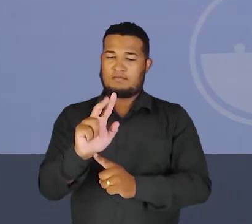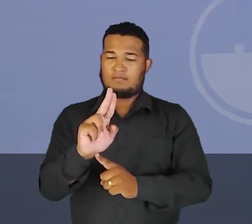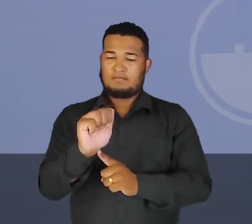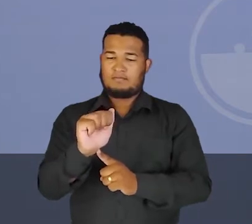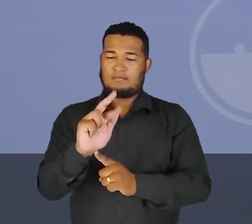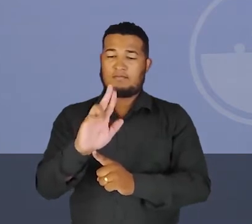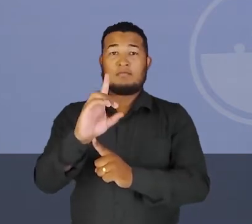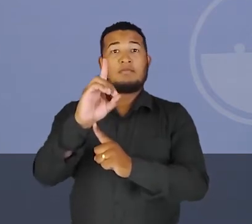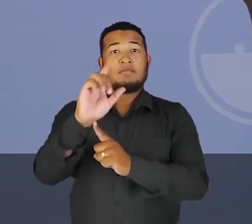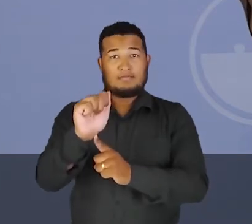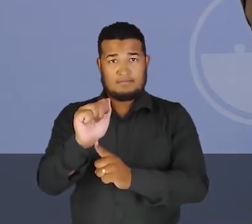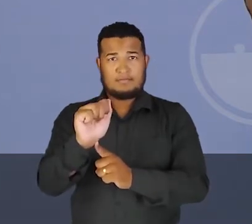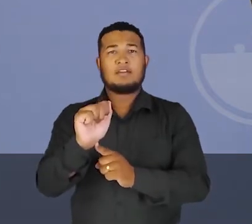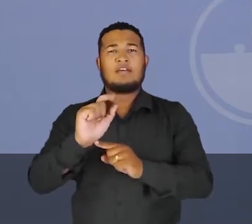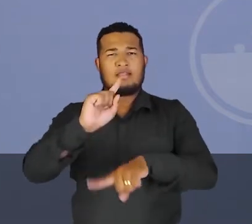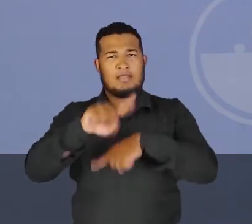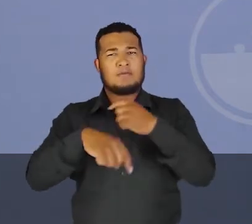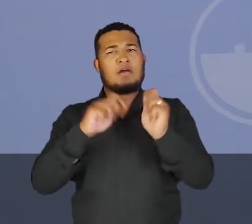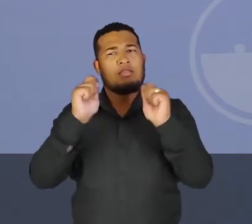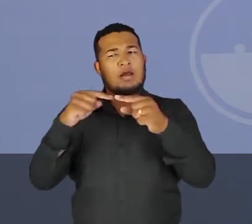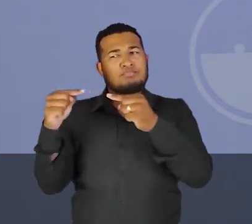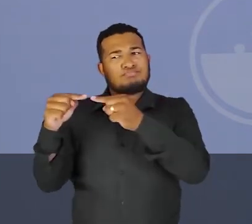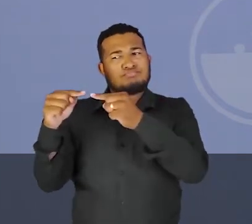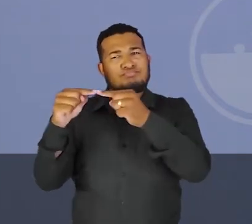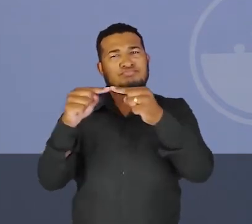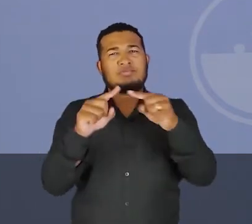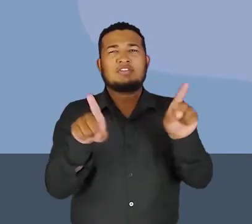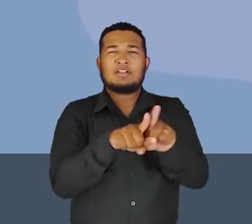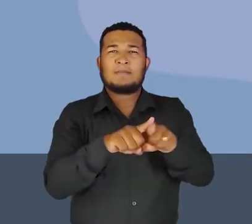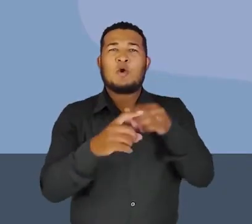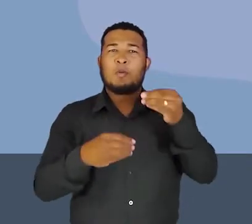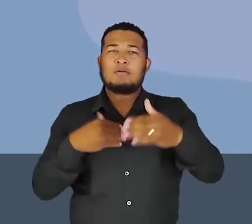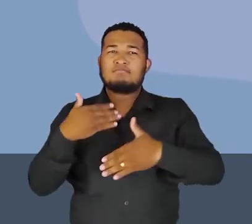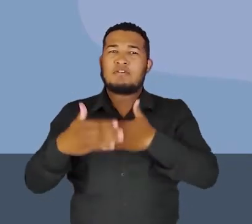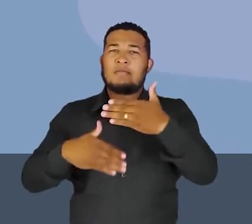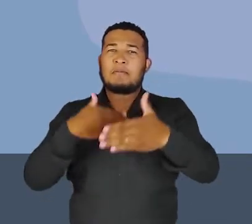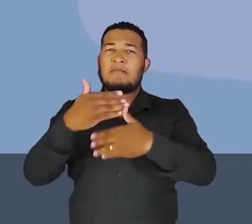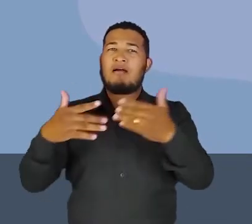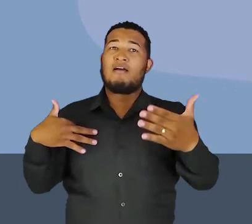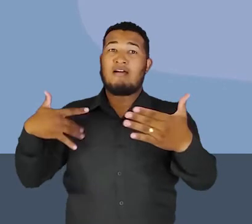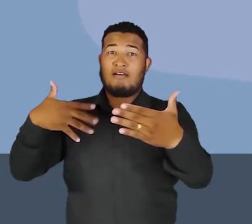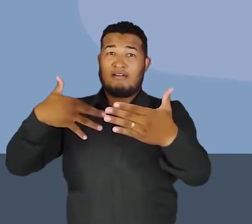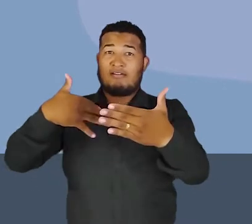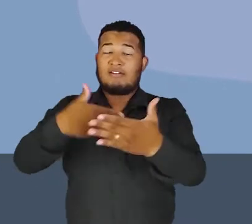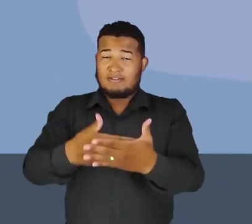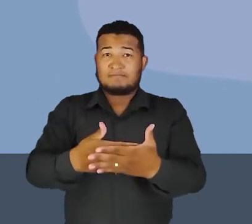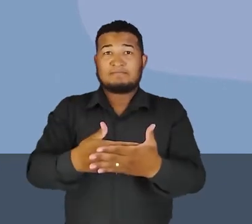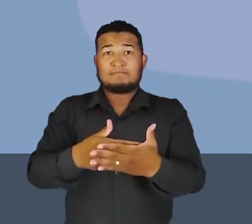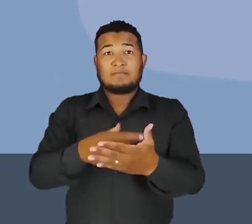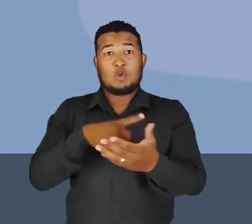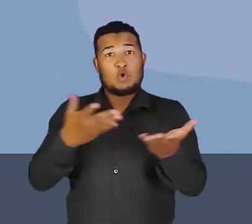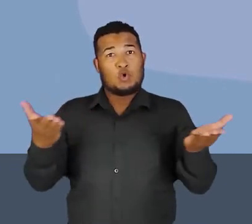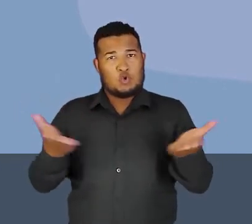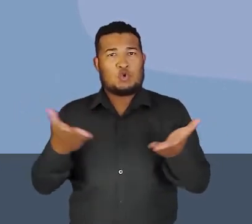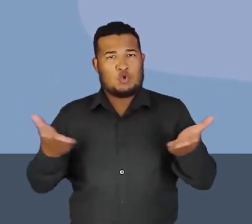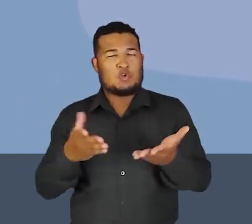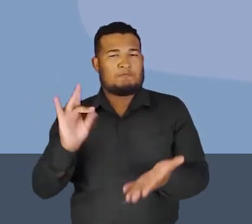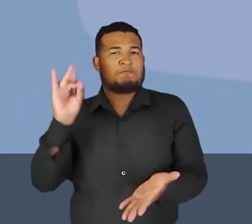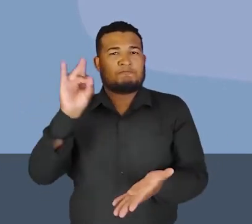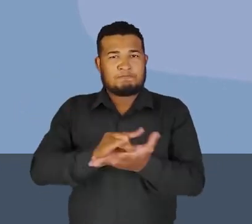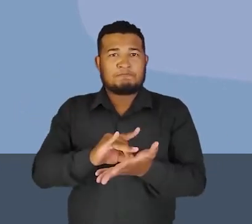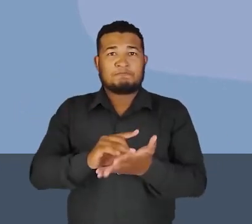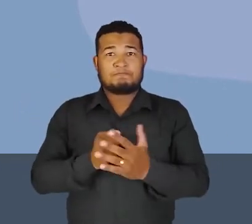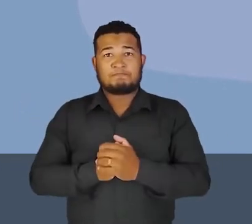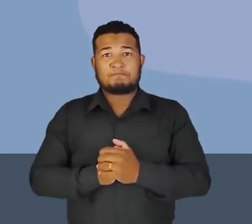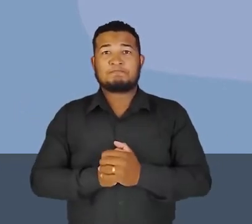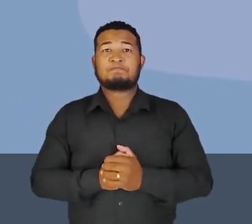A gente pode até acompanhar um pouquinho esse processo do desenvolvimento, até chegarmos aqui no nosso tempo